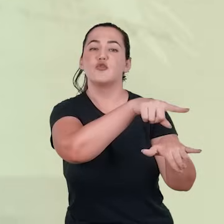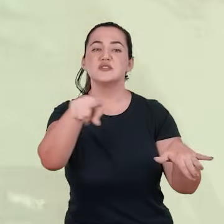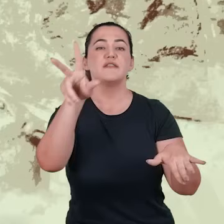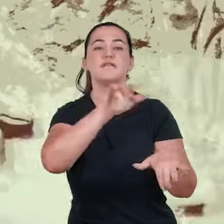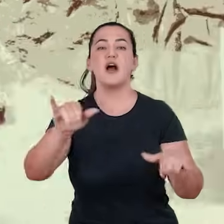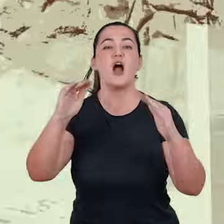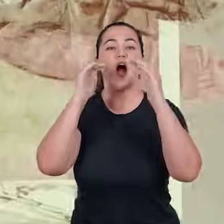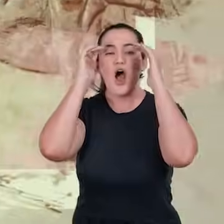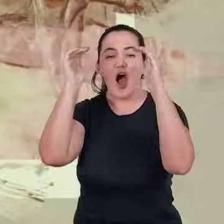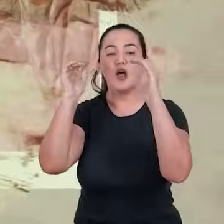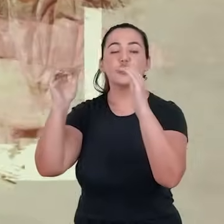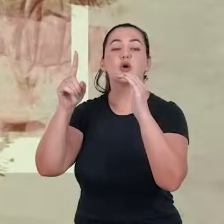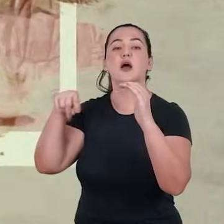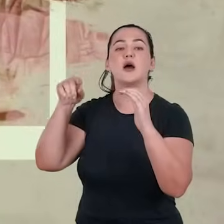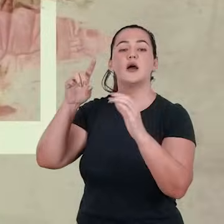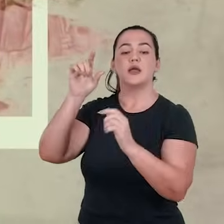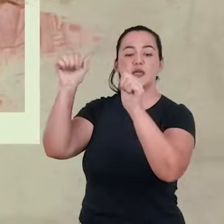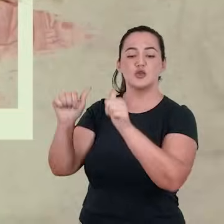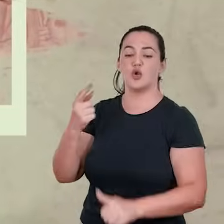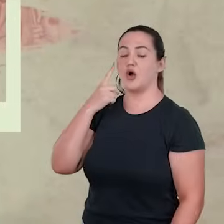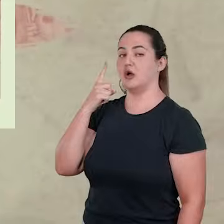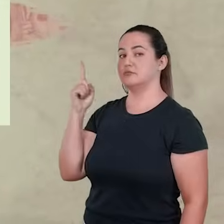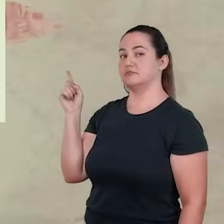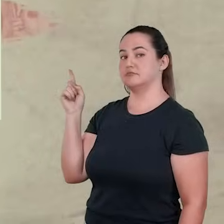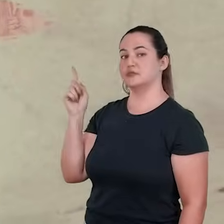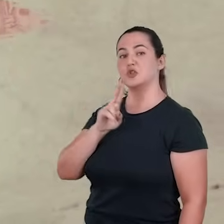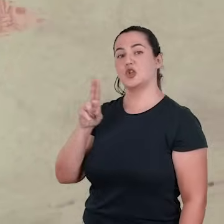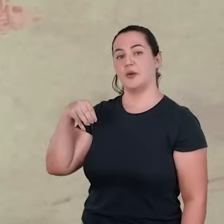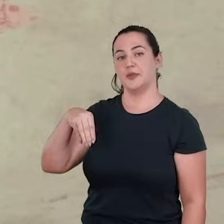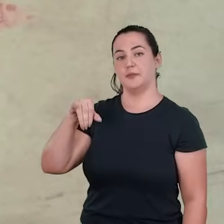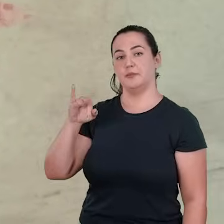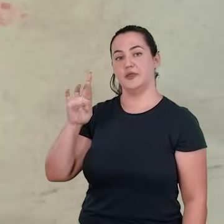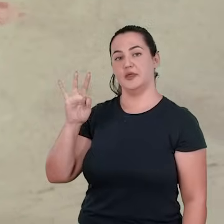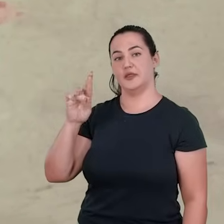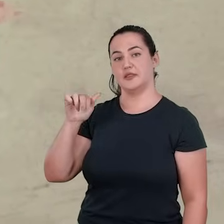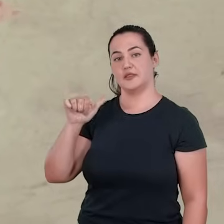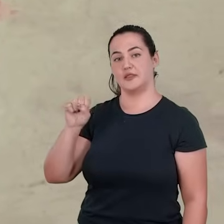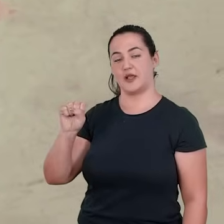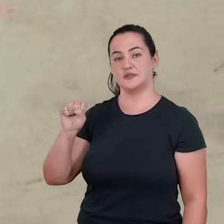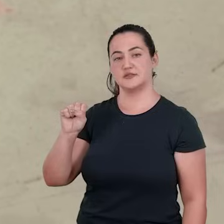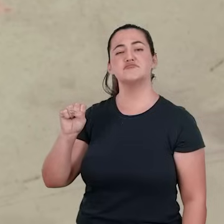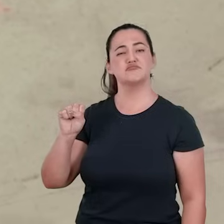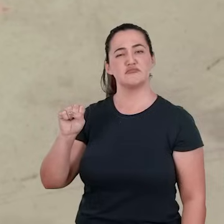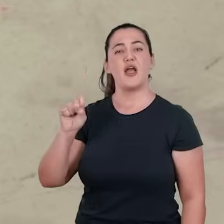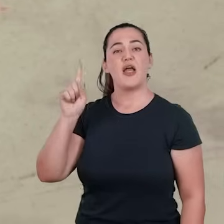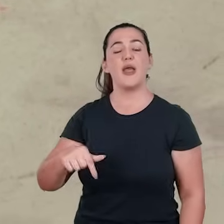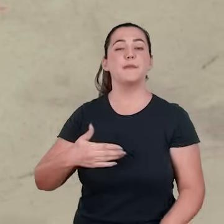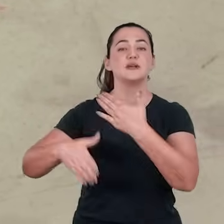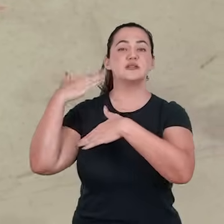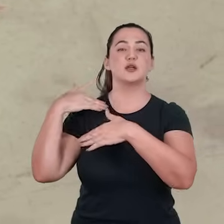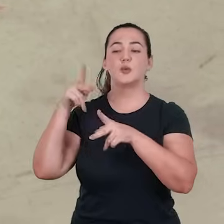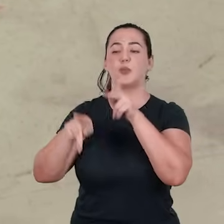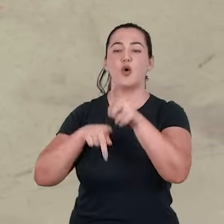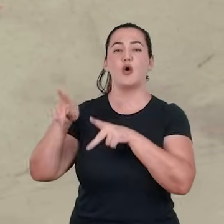O deus Mitras é um culto, uma religião que veio da Pérsia antiga e ela portou em Roma. E Mitras,